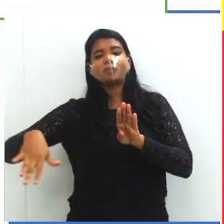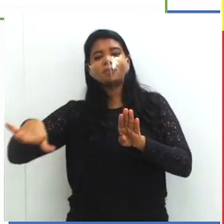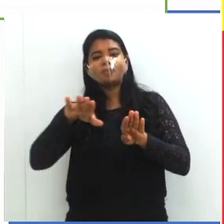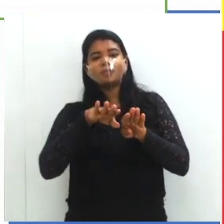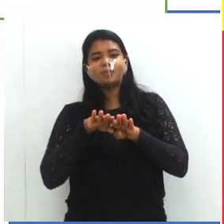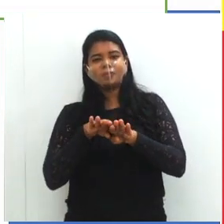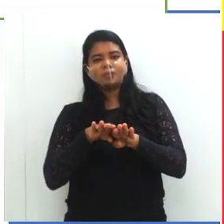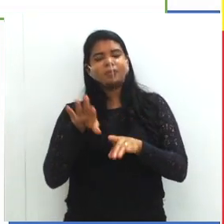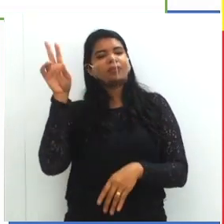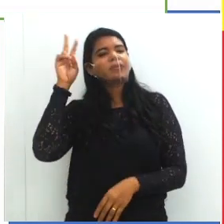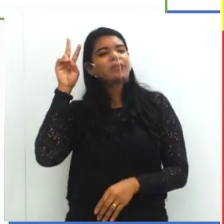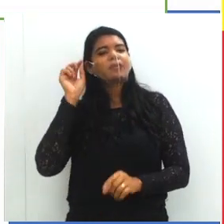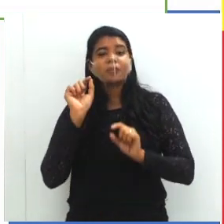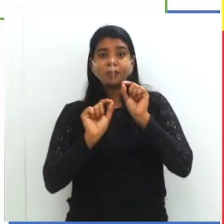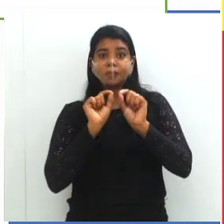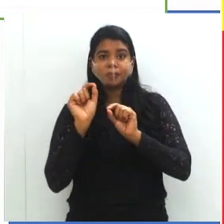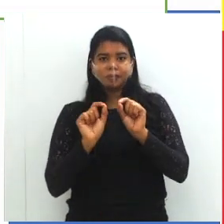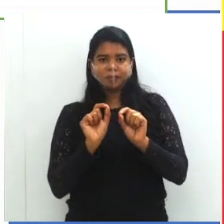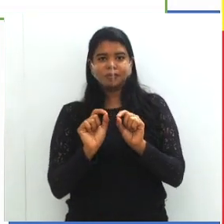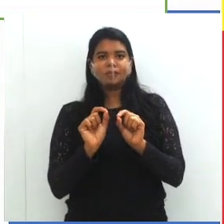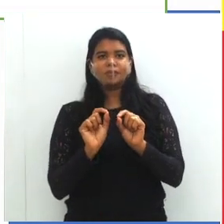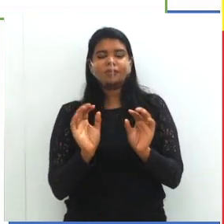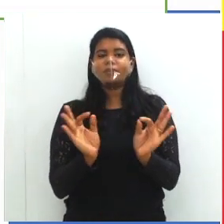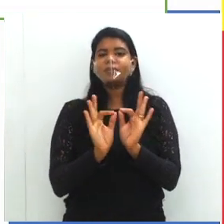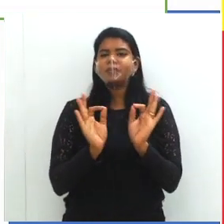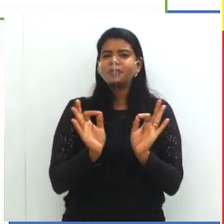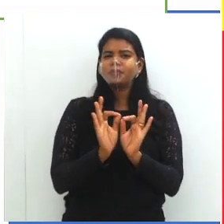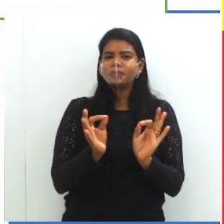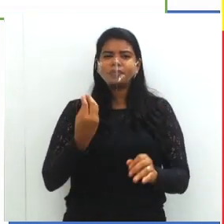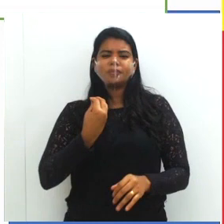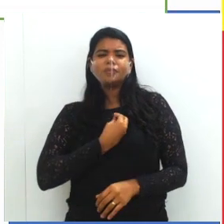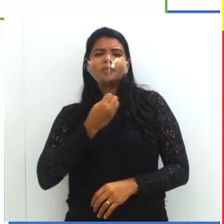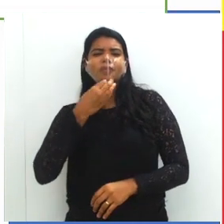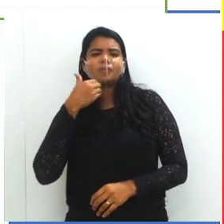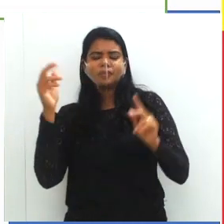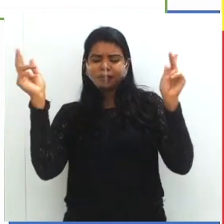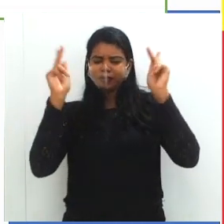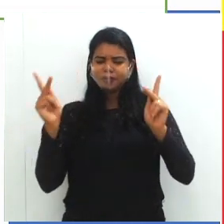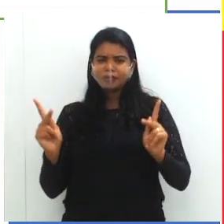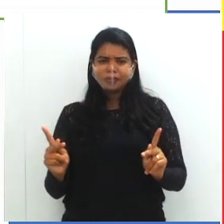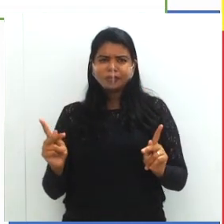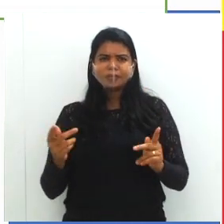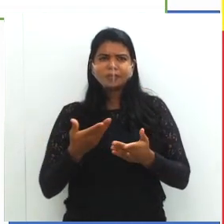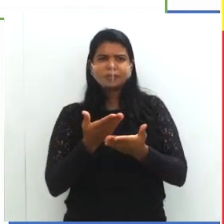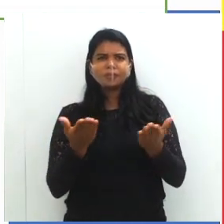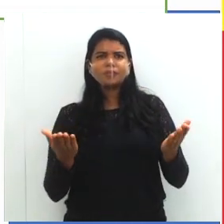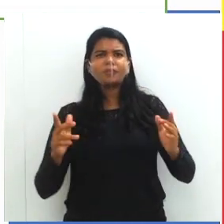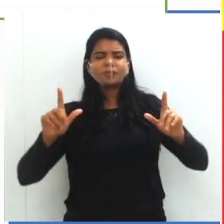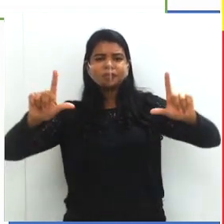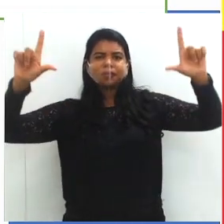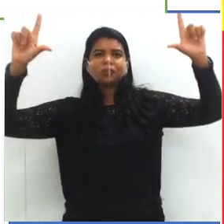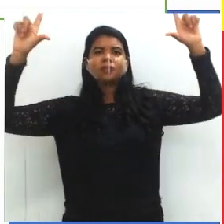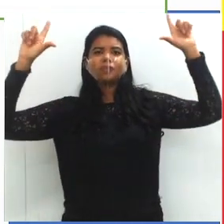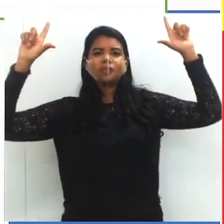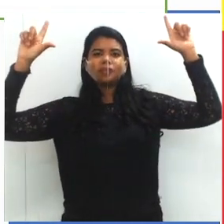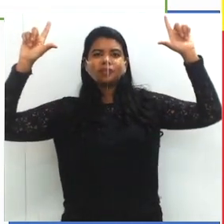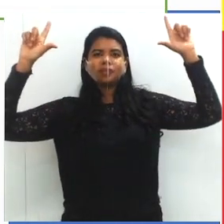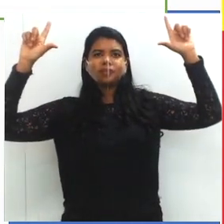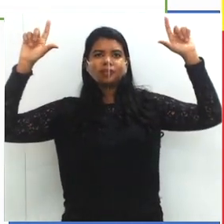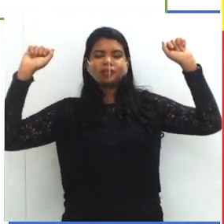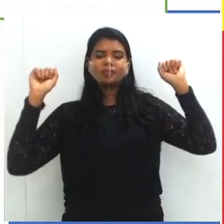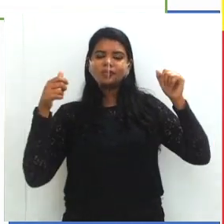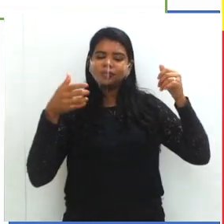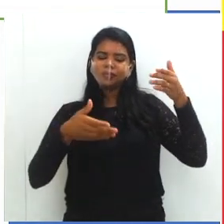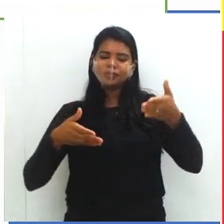todos. Então, lembrar o que? O bem comum, bem para todos. Vejamos aqui na tela ainda, nós temos